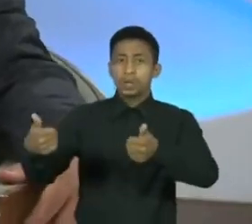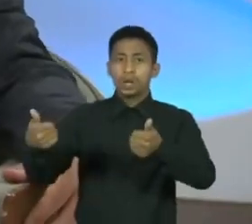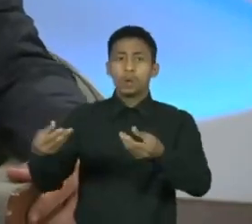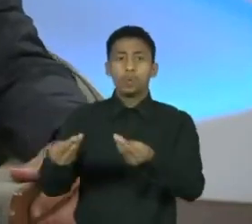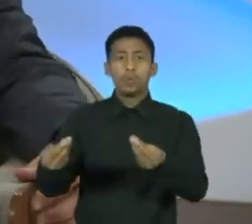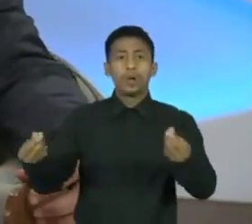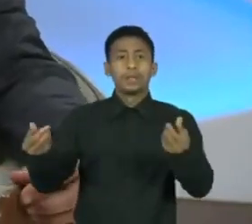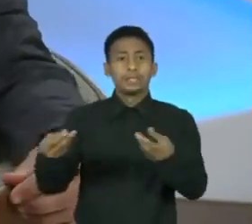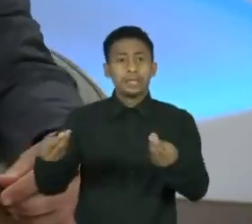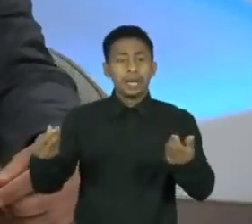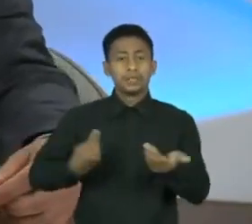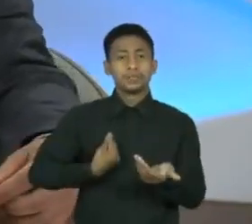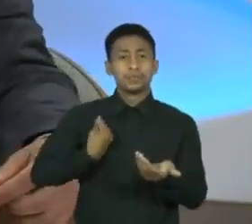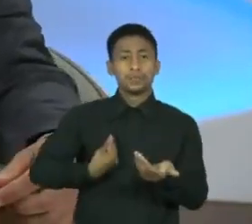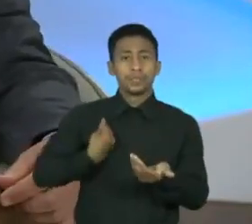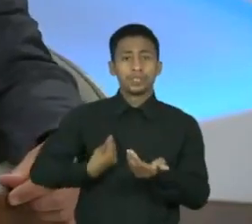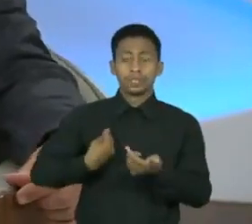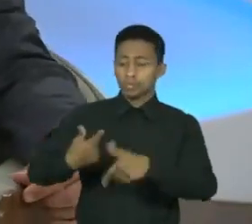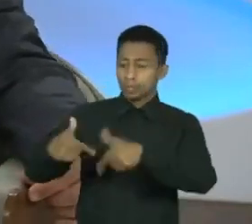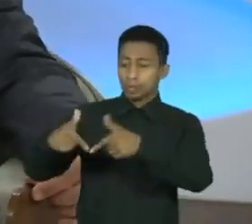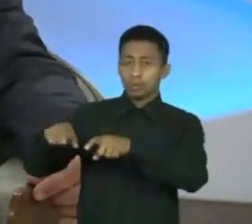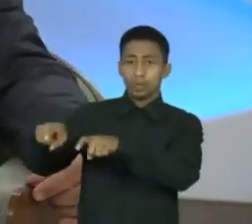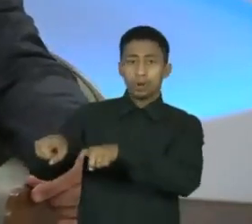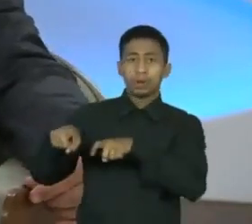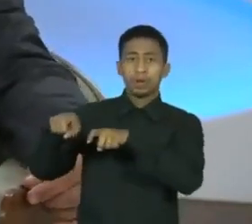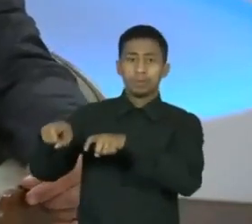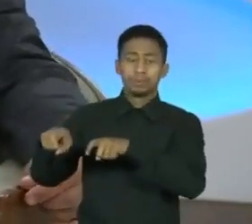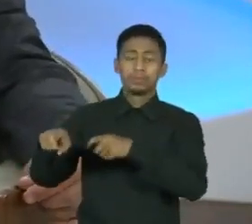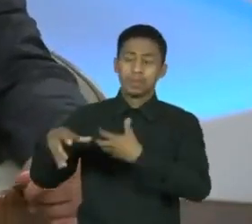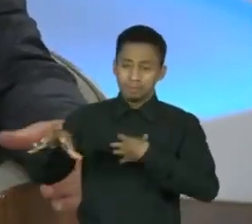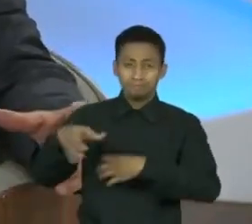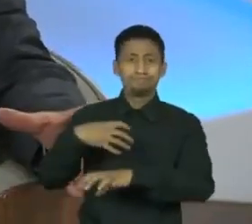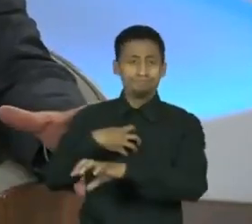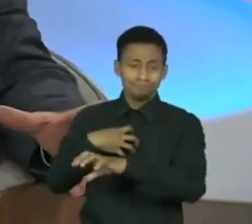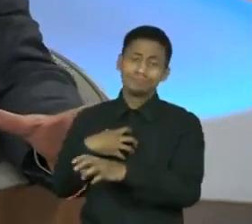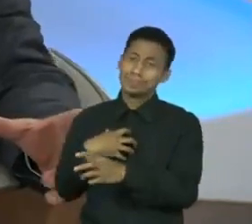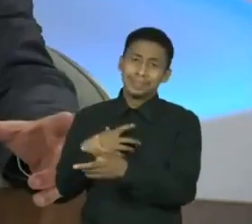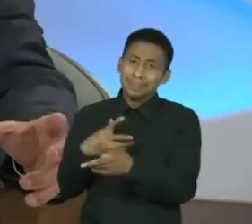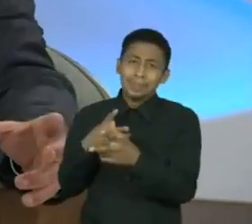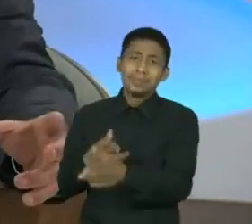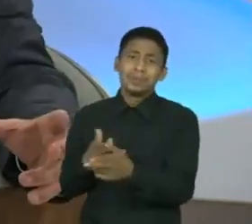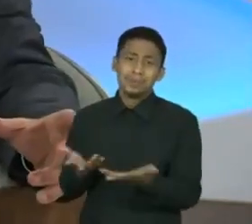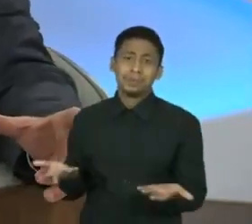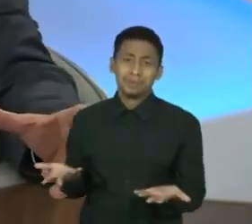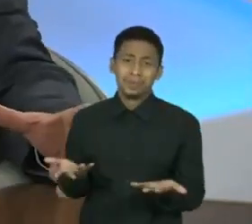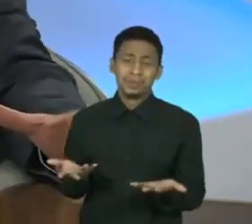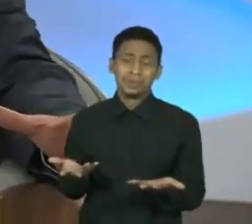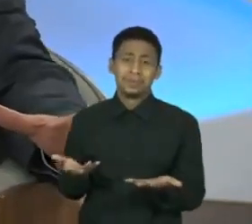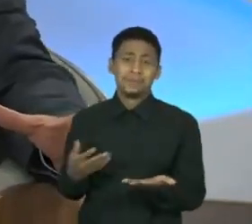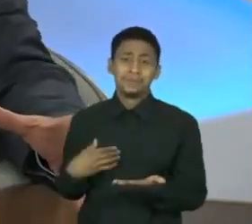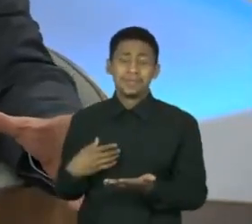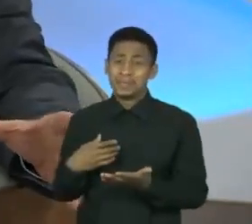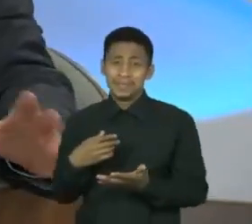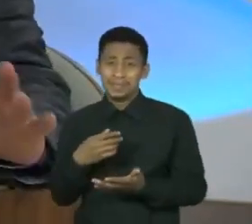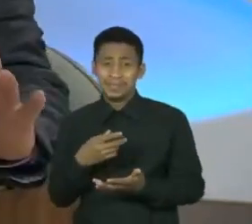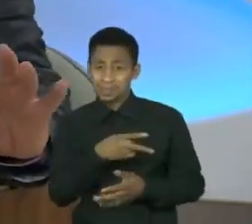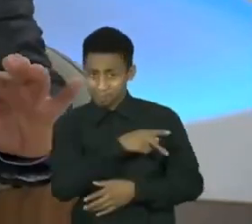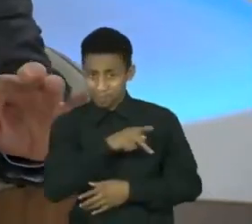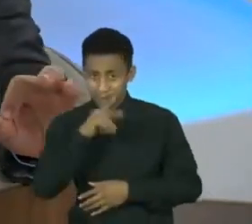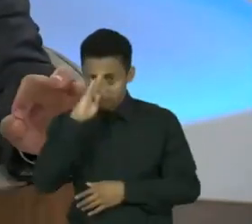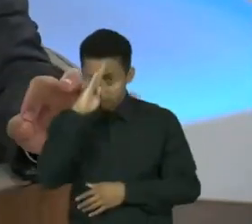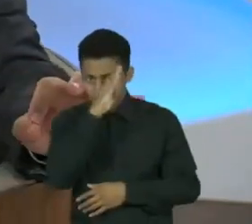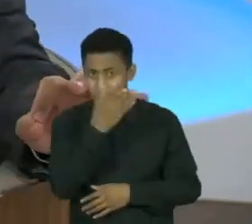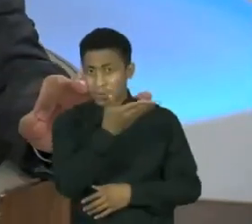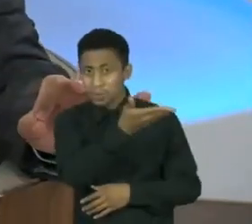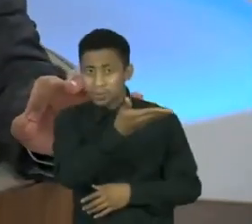vida das pessoas do campo Eu também sinto mesmo eu posso dizer até que não ah ah acho que o atual presidente da